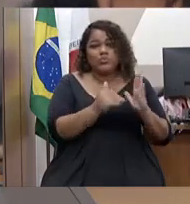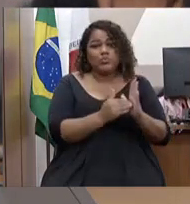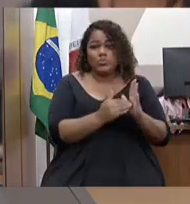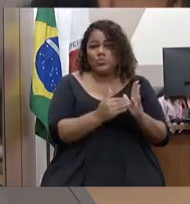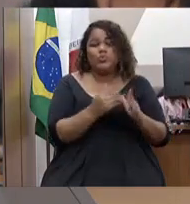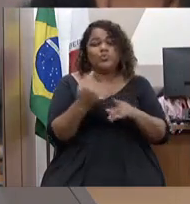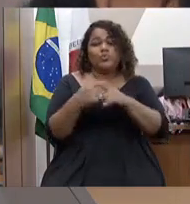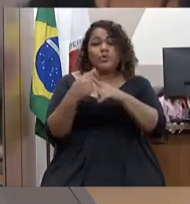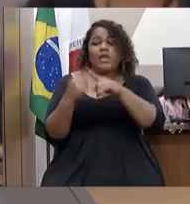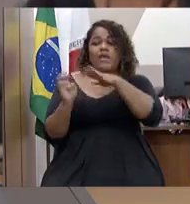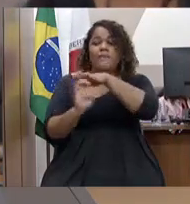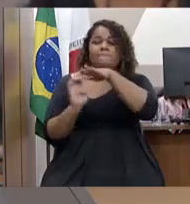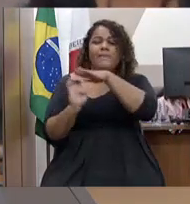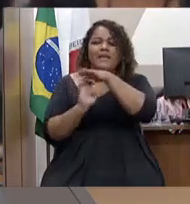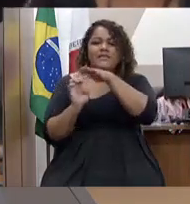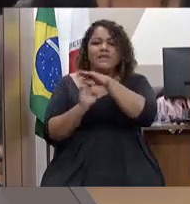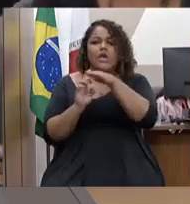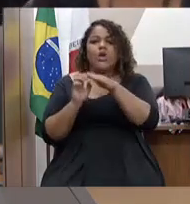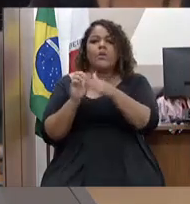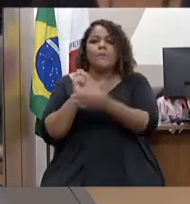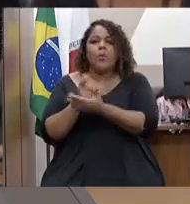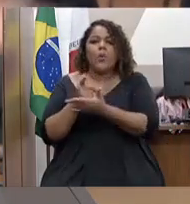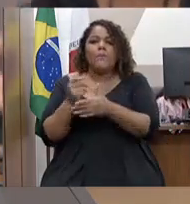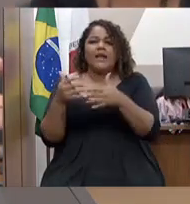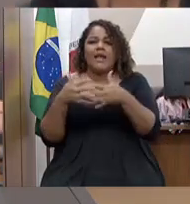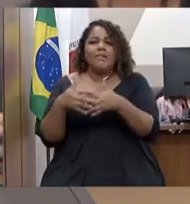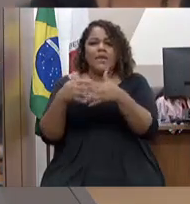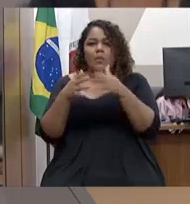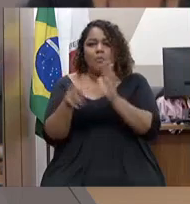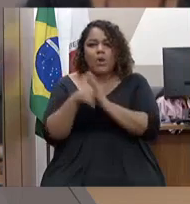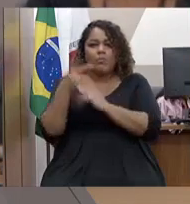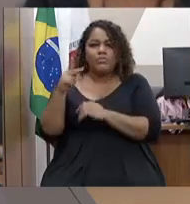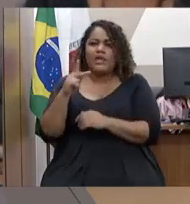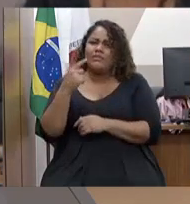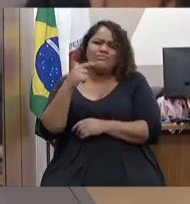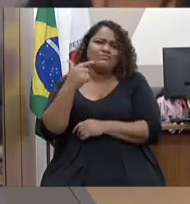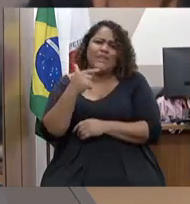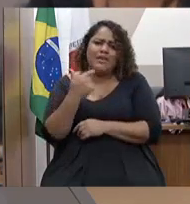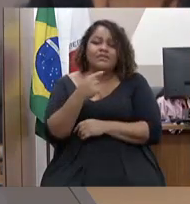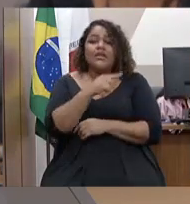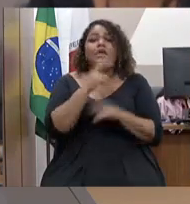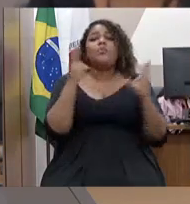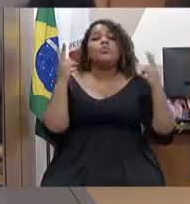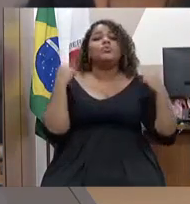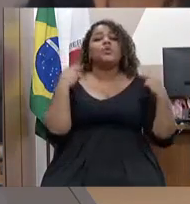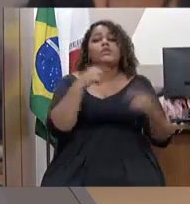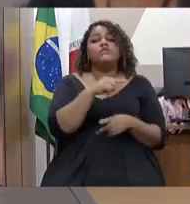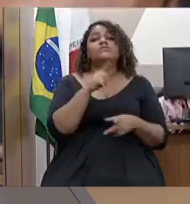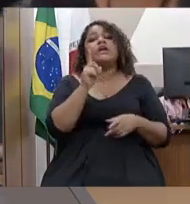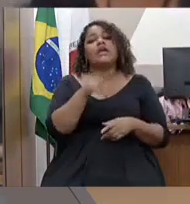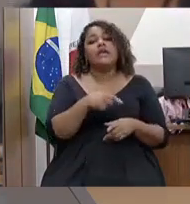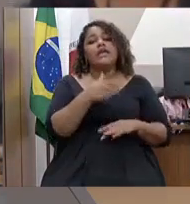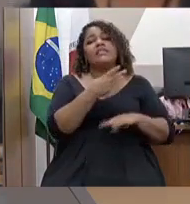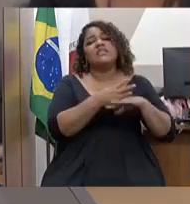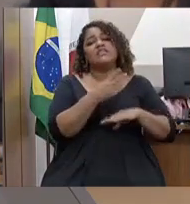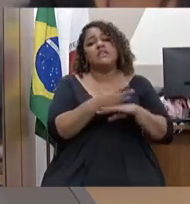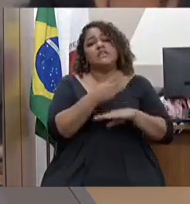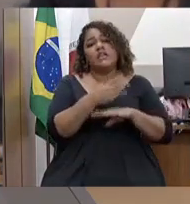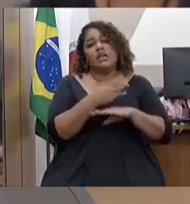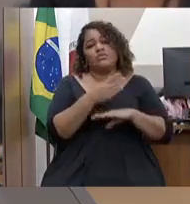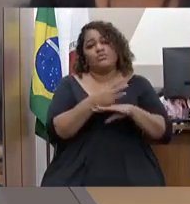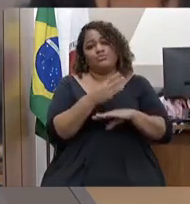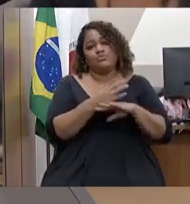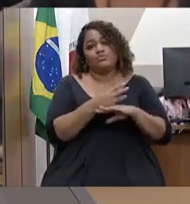dirigir aquele caminhão o trabalhador que dirige caminhão na verdade né é um motorista de o quadrado